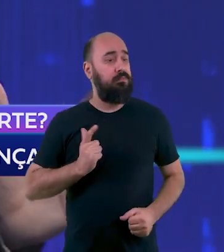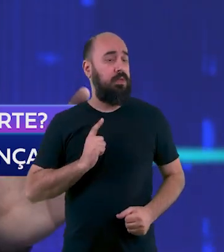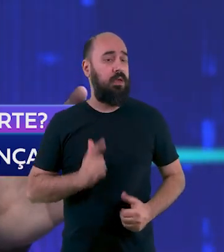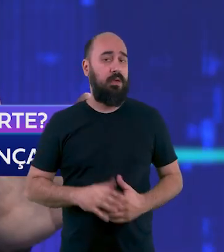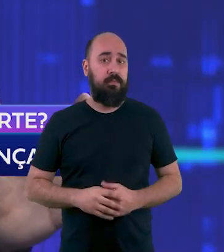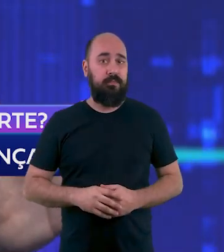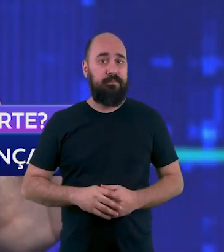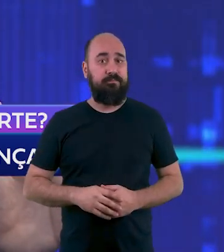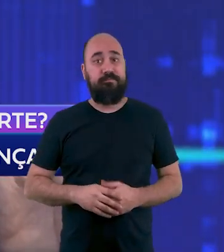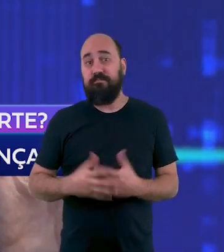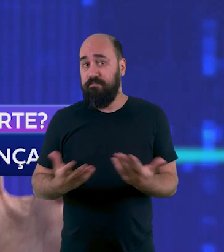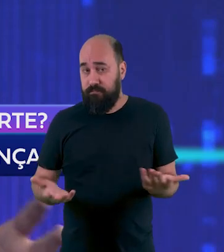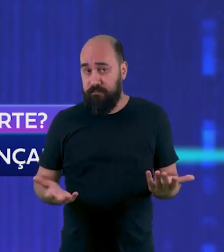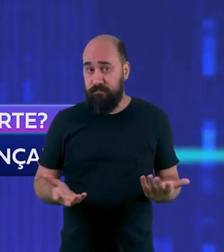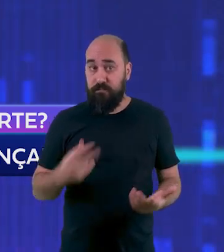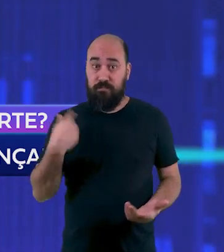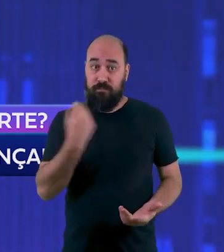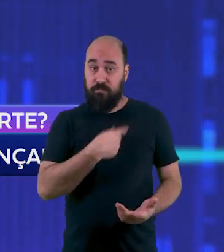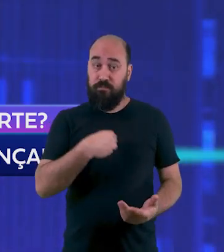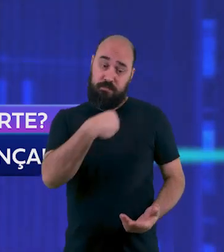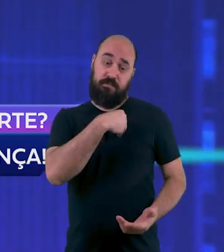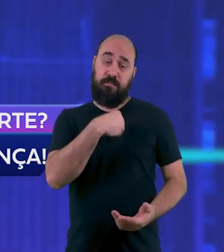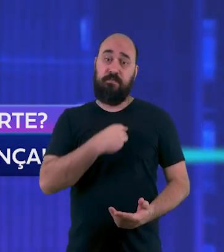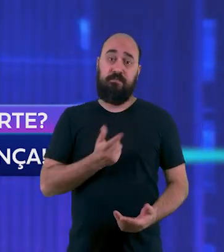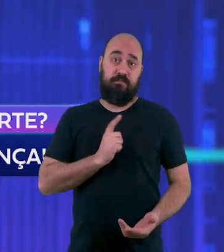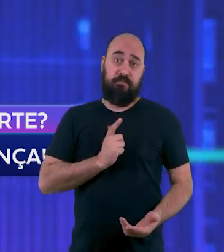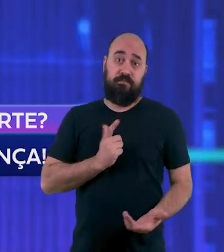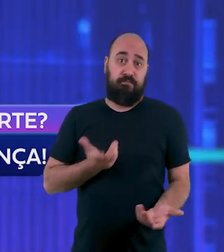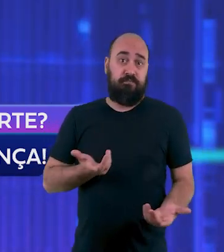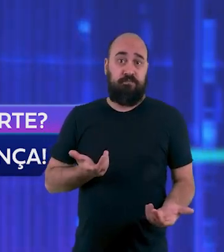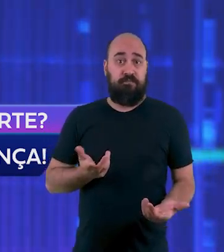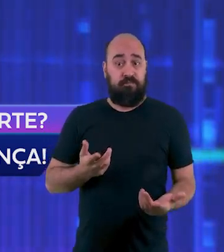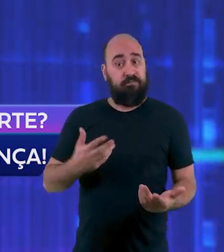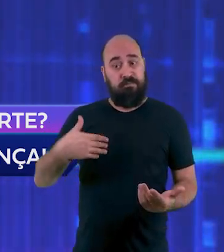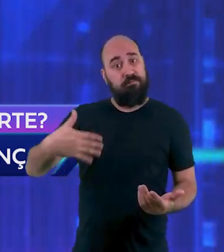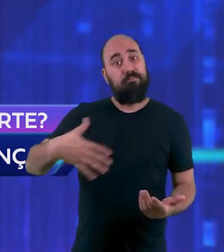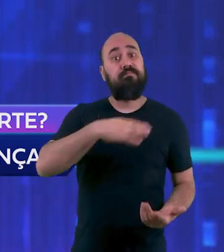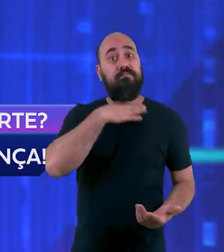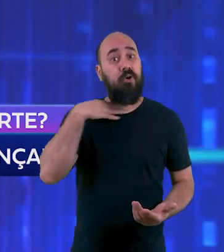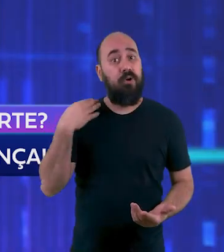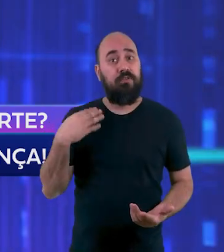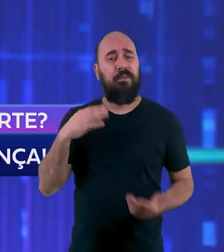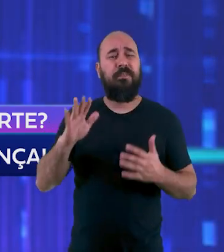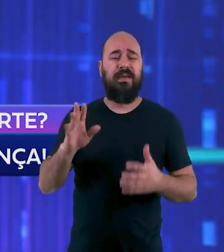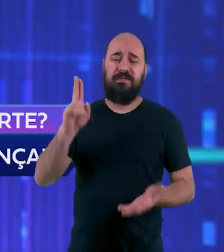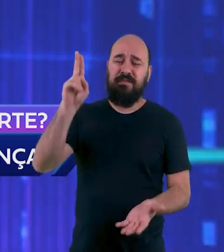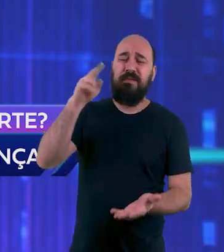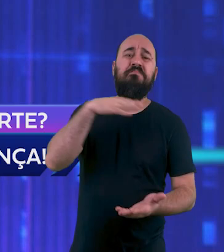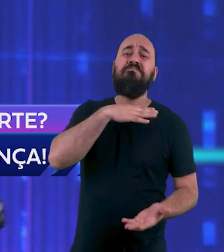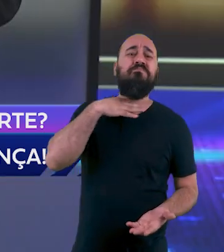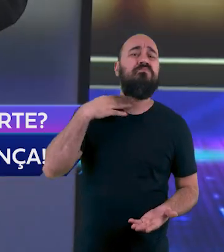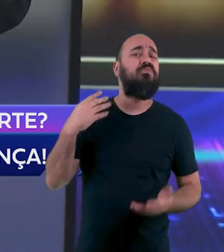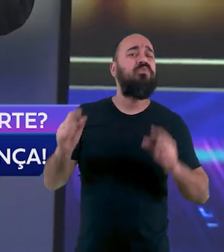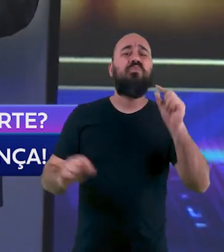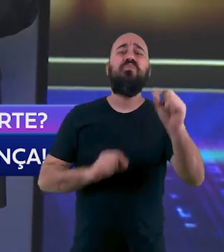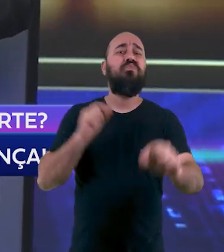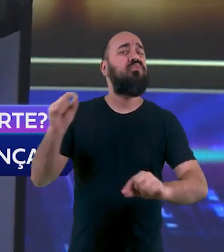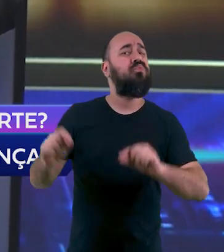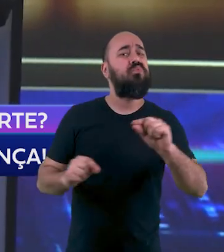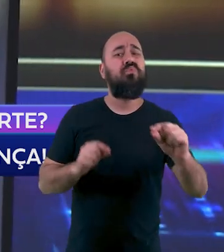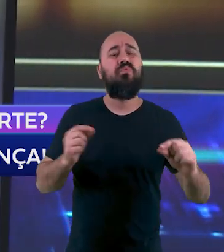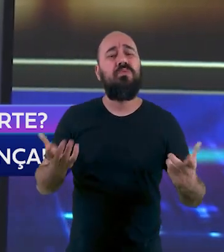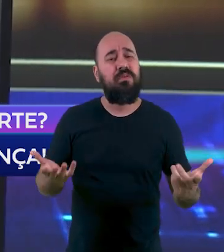Se nós somos pecadores e vivemos a morte, o que é essa morte? Eu gosto muito da